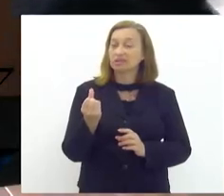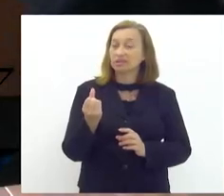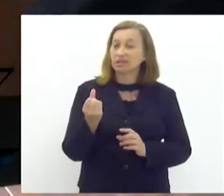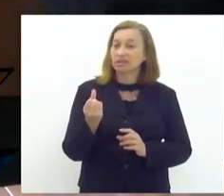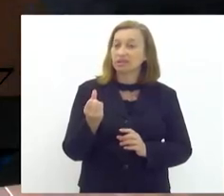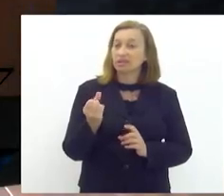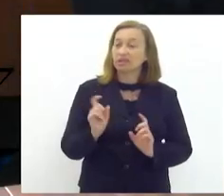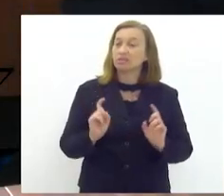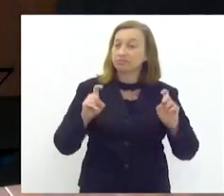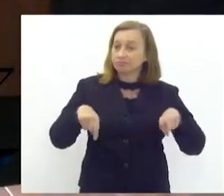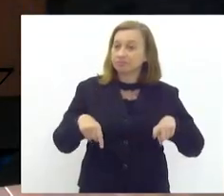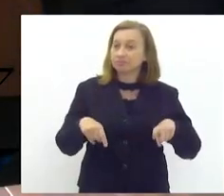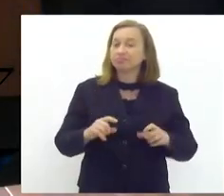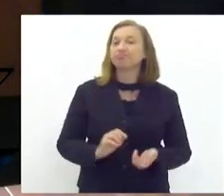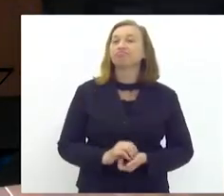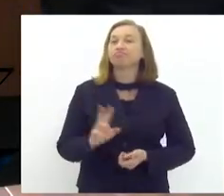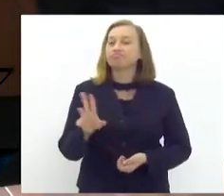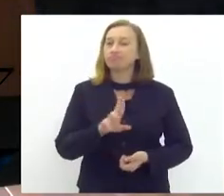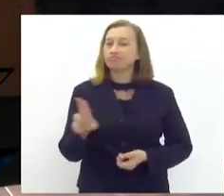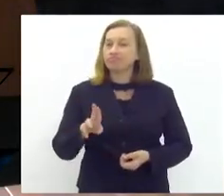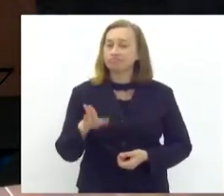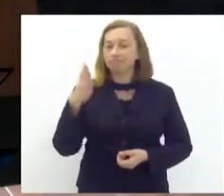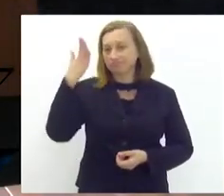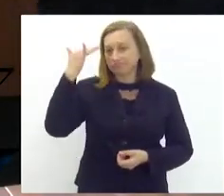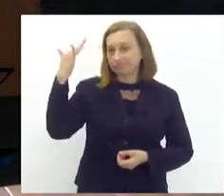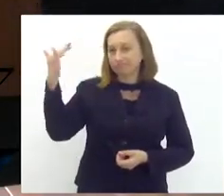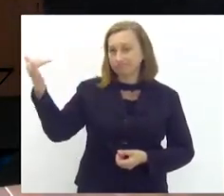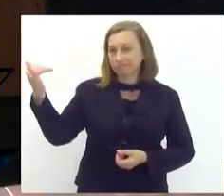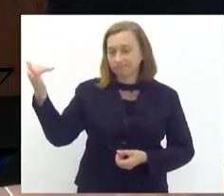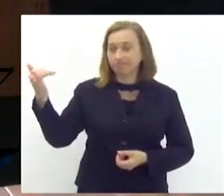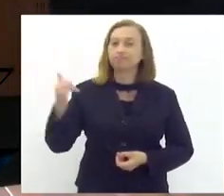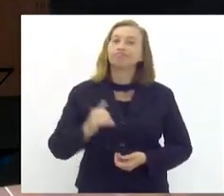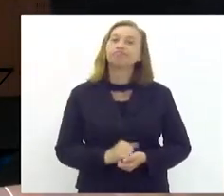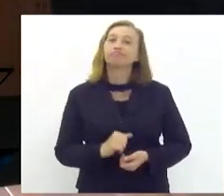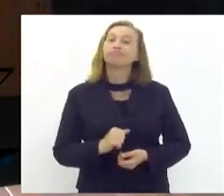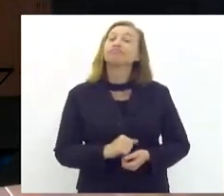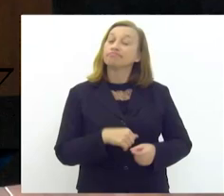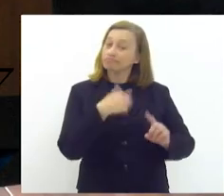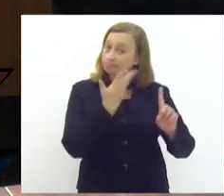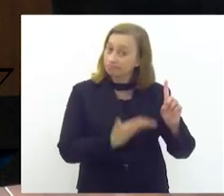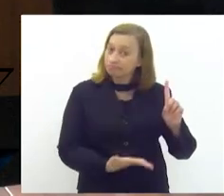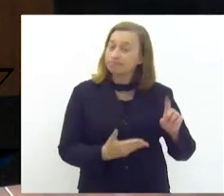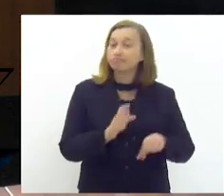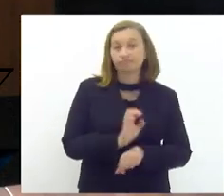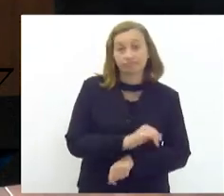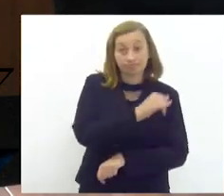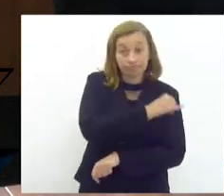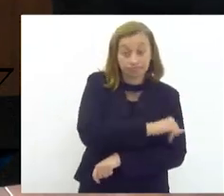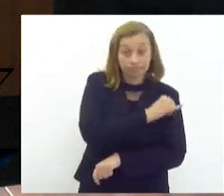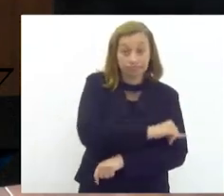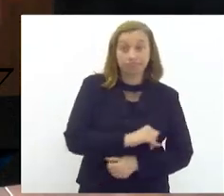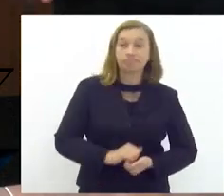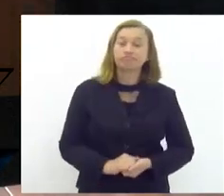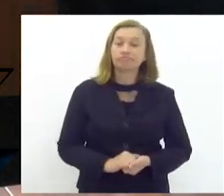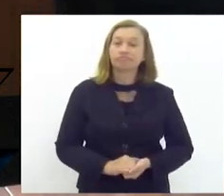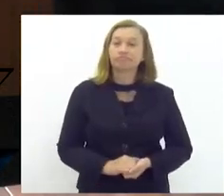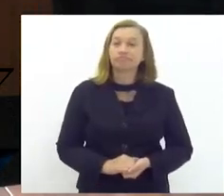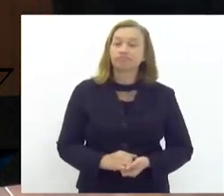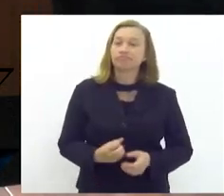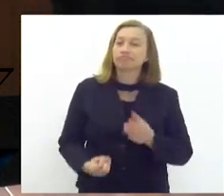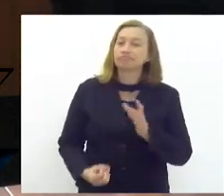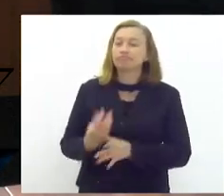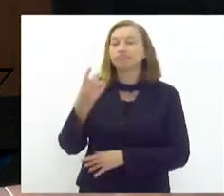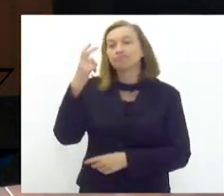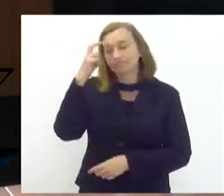se tornou o nome de uma importante honraria do Estado do Rio de Janeiro para os fazedores de